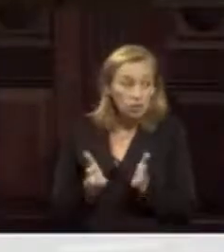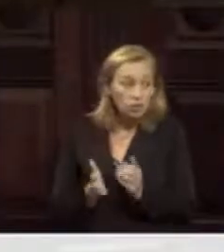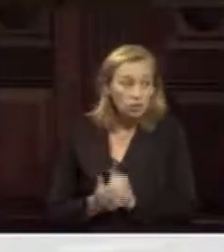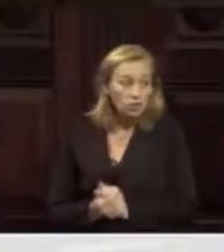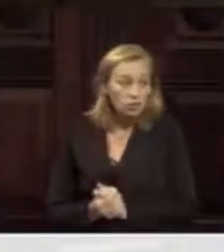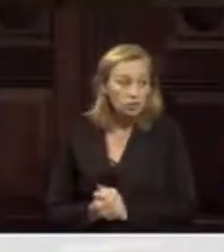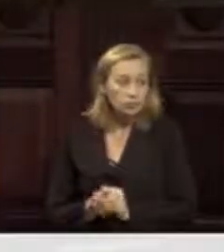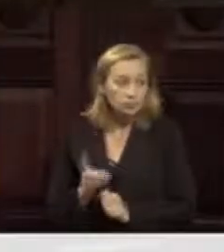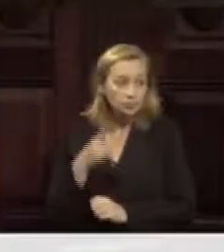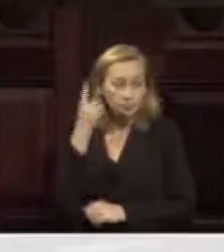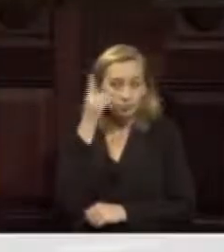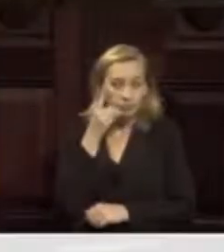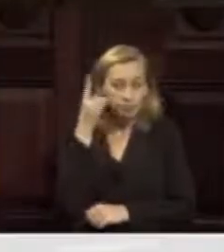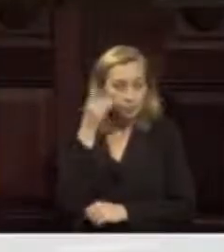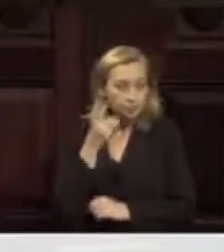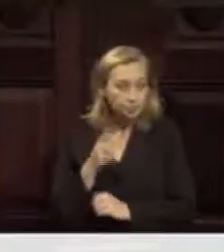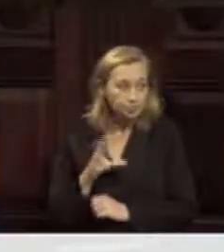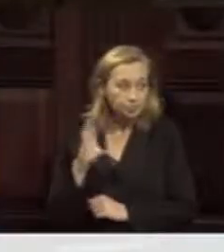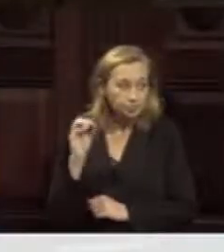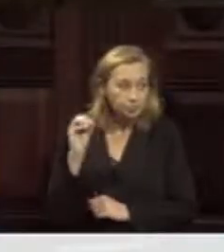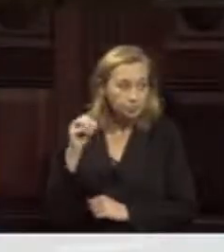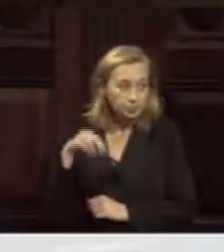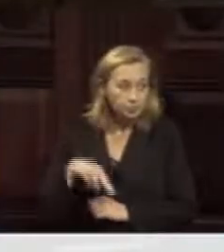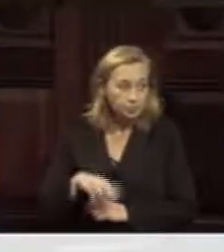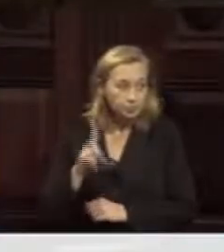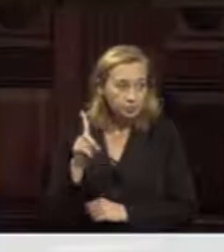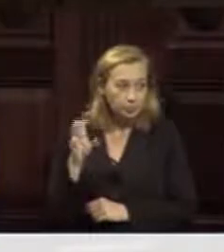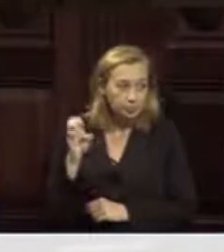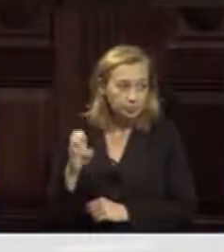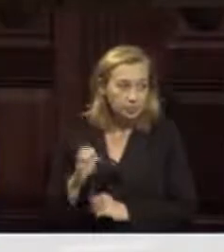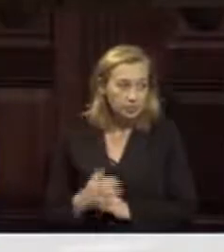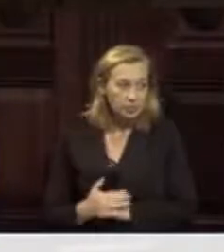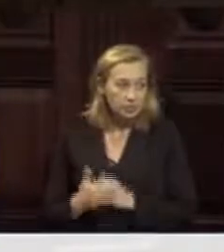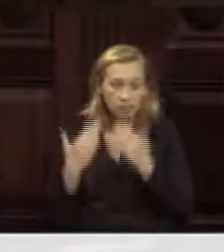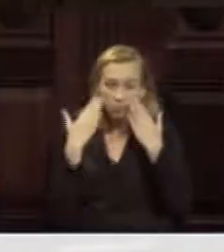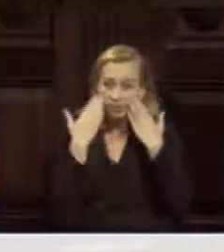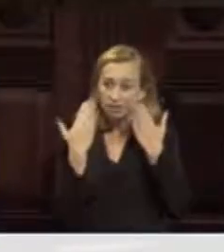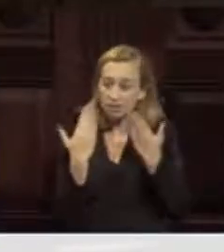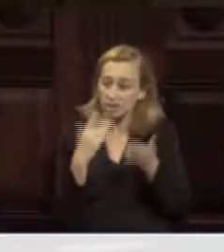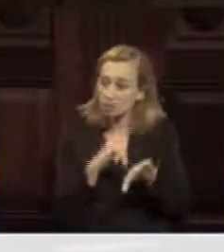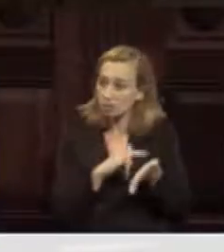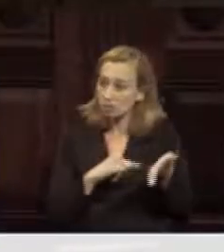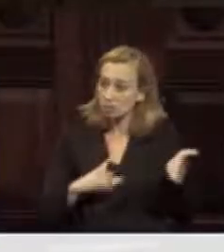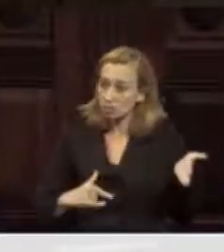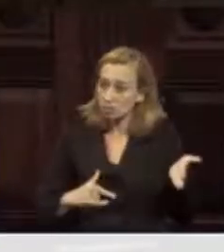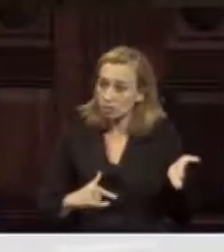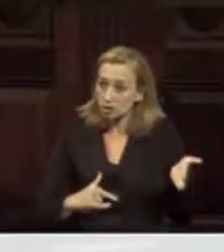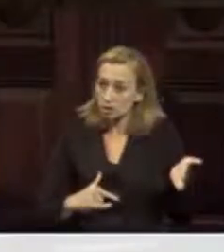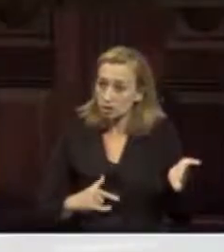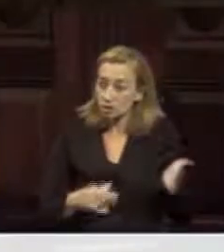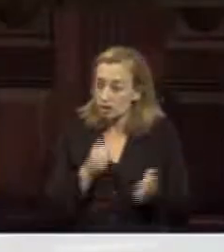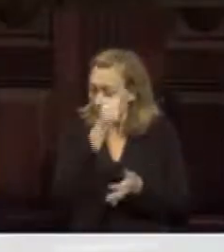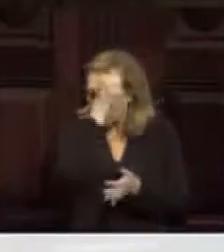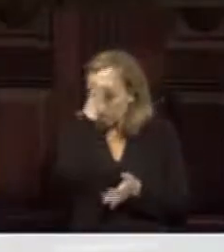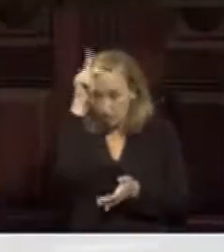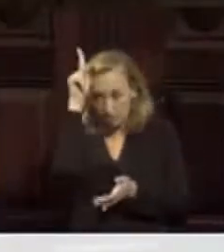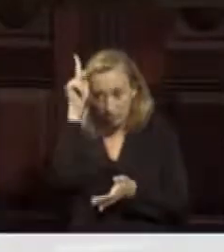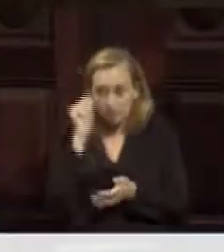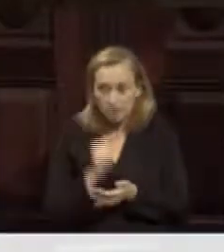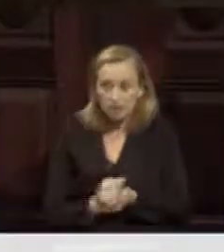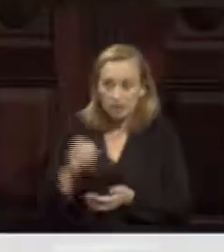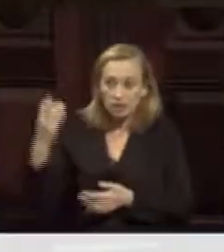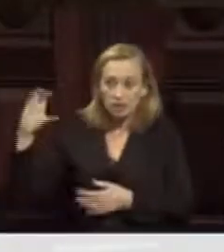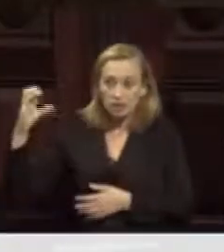o deputado Conte Bittencourt apresentando um documento que a Prefeitura da cidade de